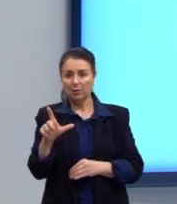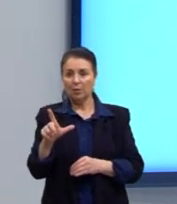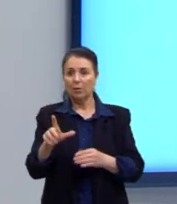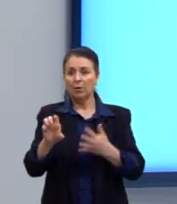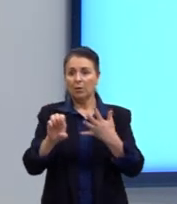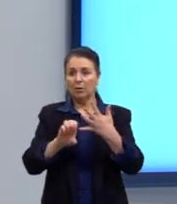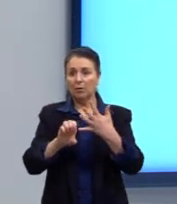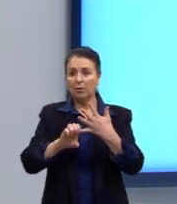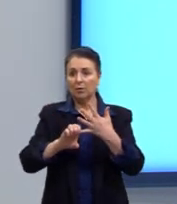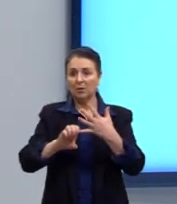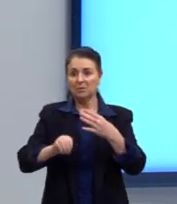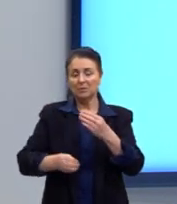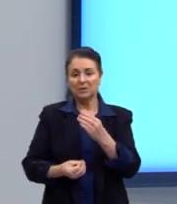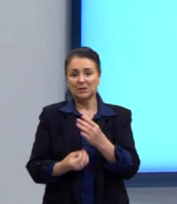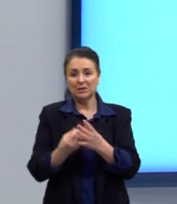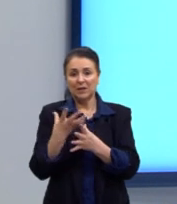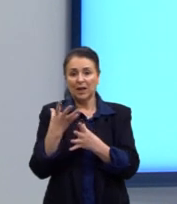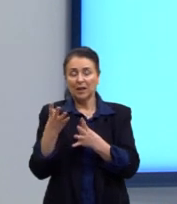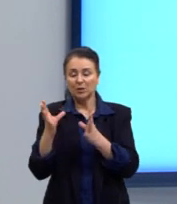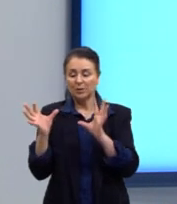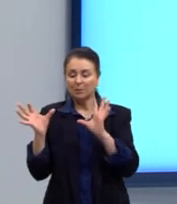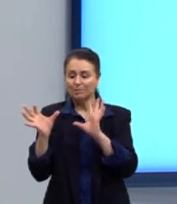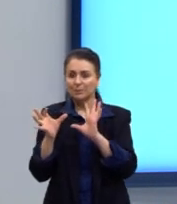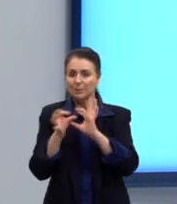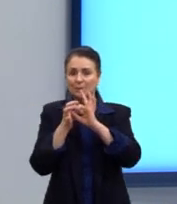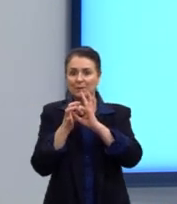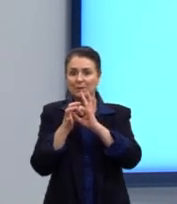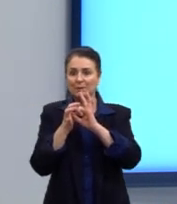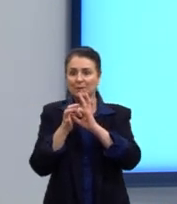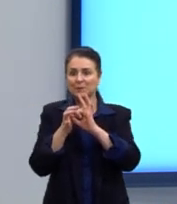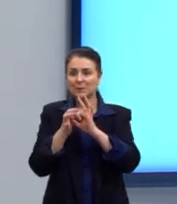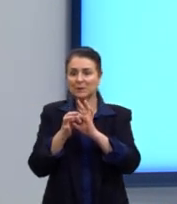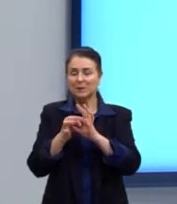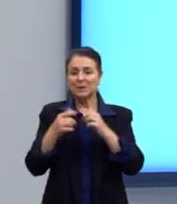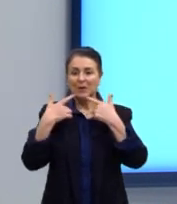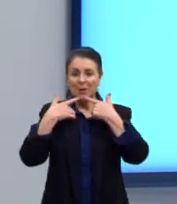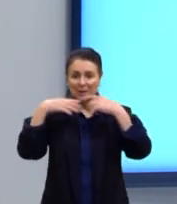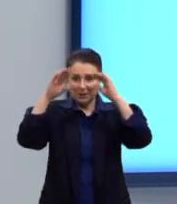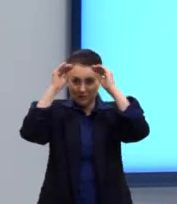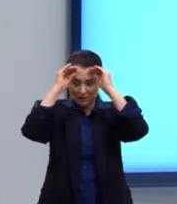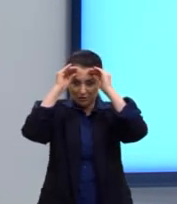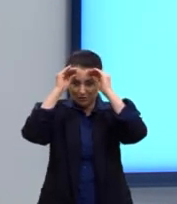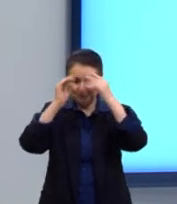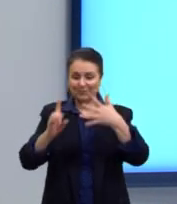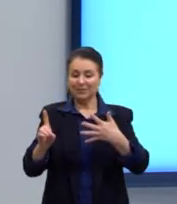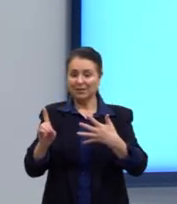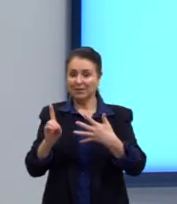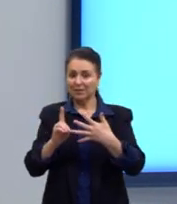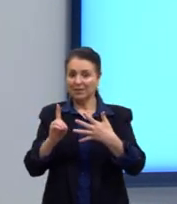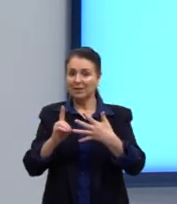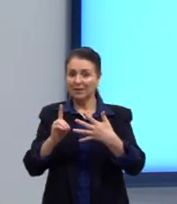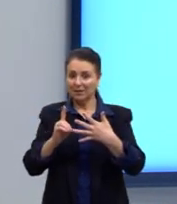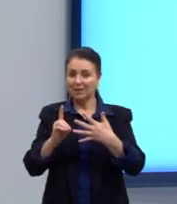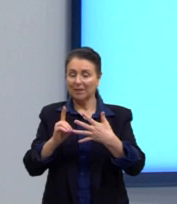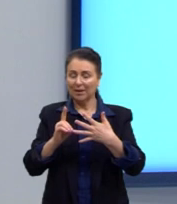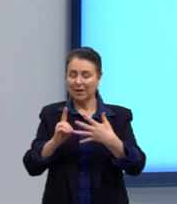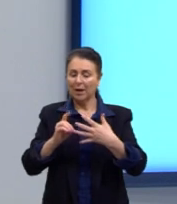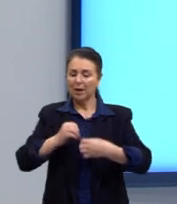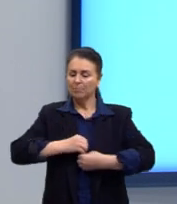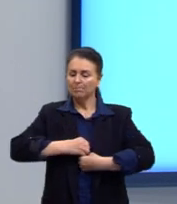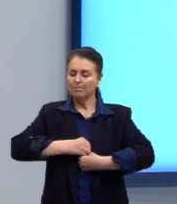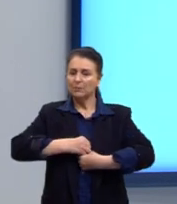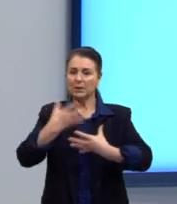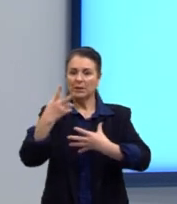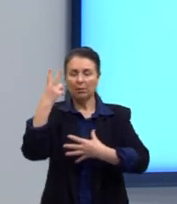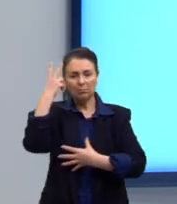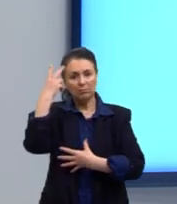pela concisão da linguagem aqui nossa resposta correta vai ser a letra D ela é uma mensagem espontânea